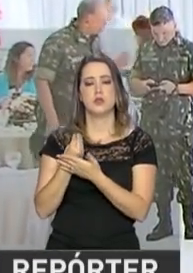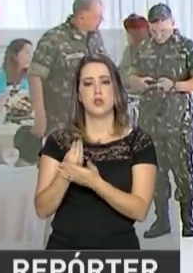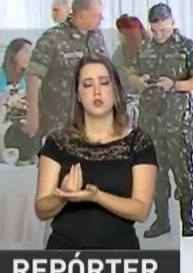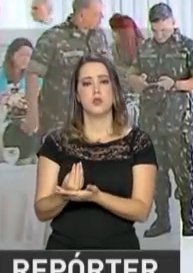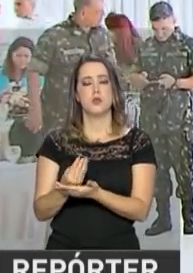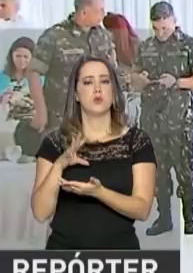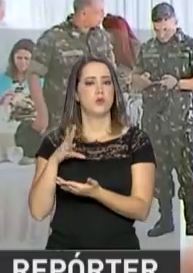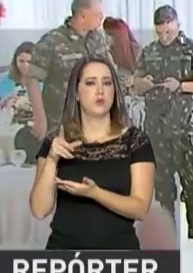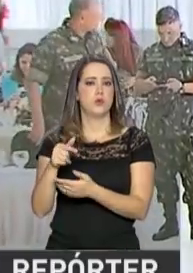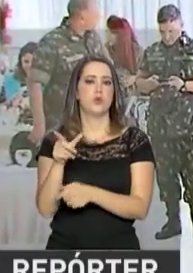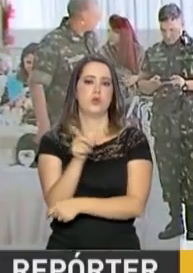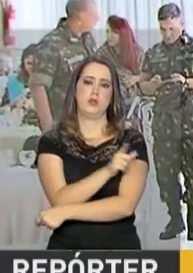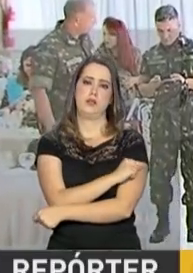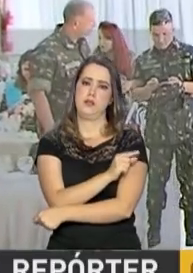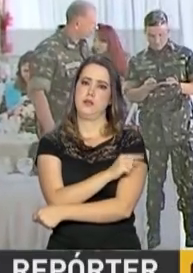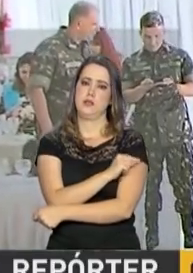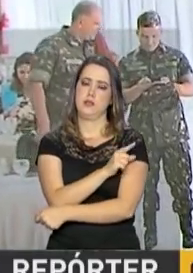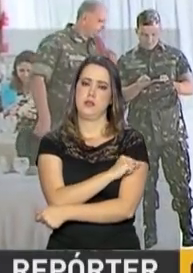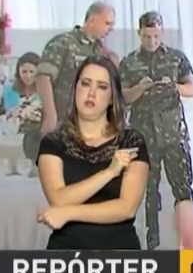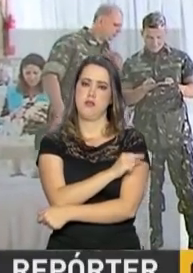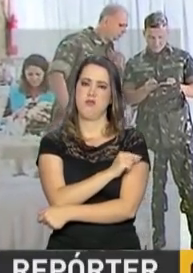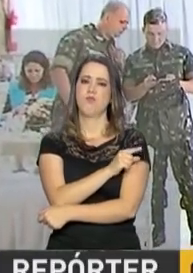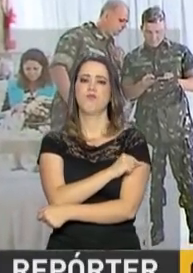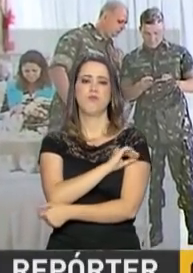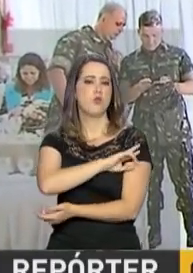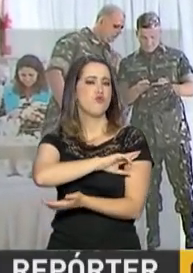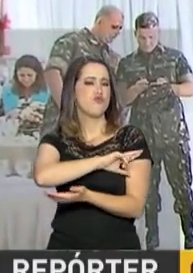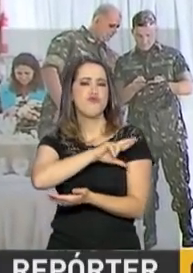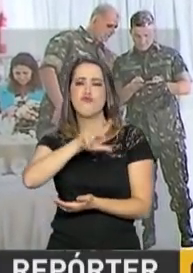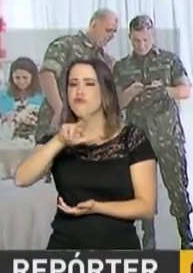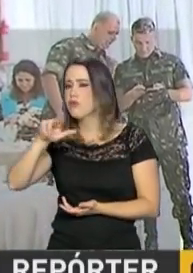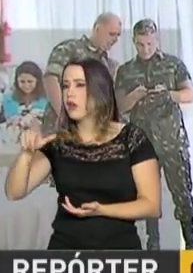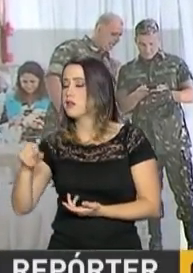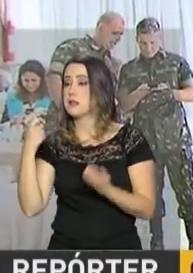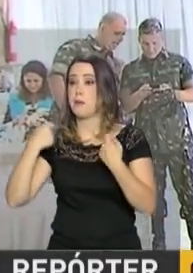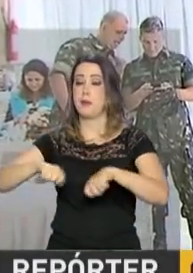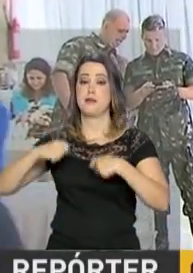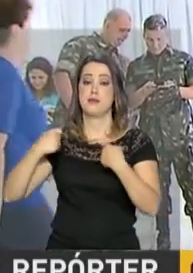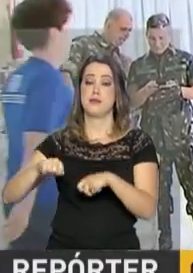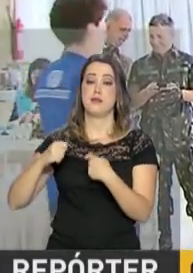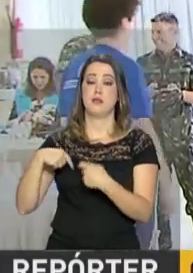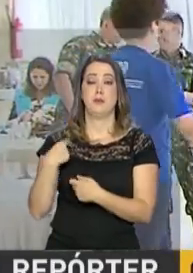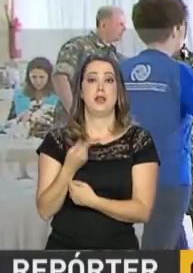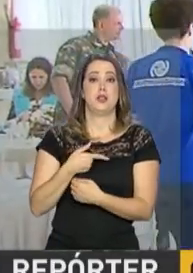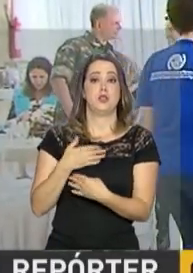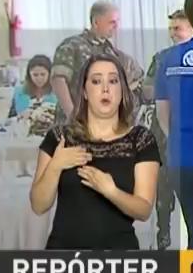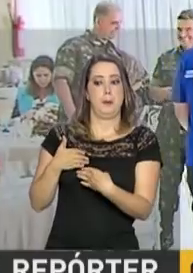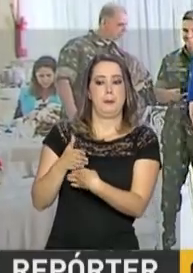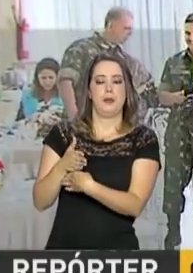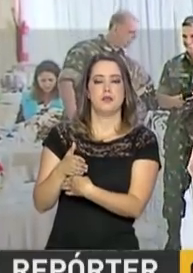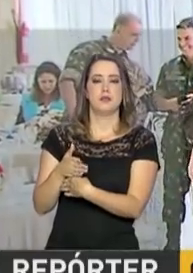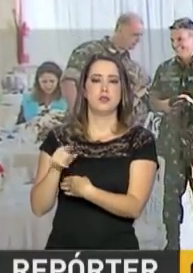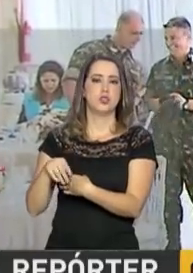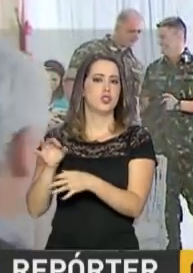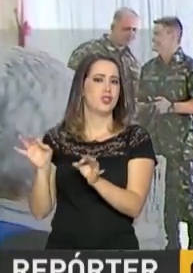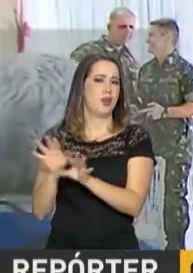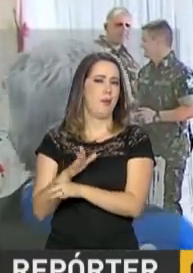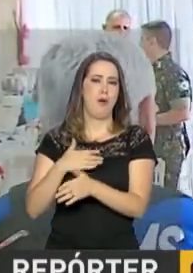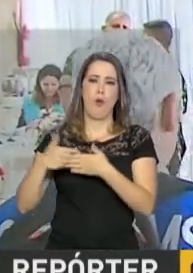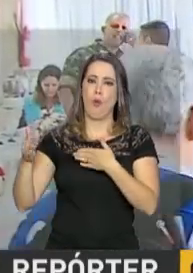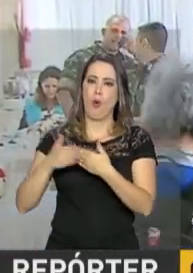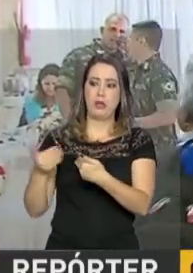todas as vacinas necessárias pra que nós possamos eliminar qualquer